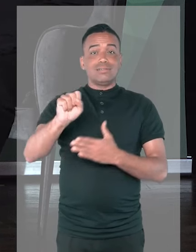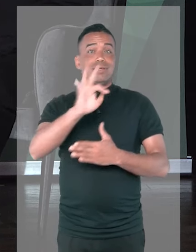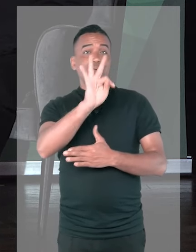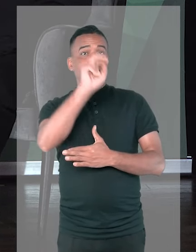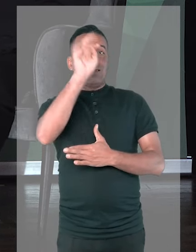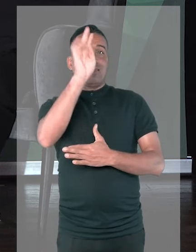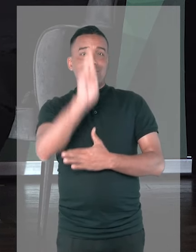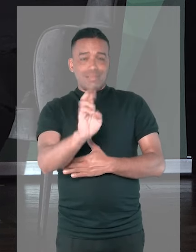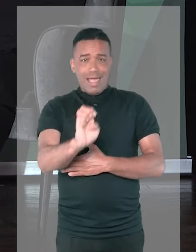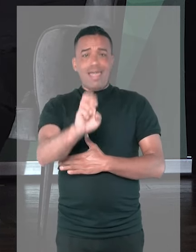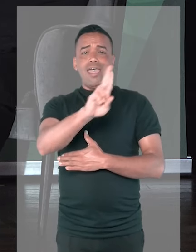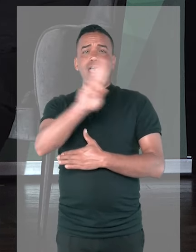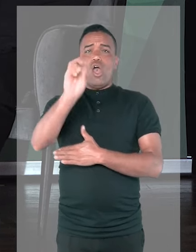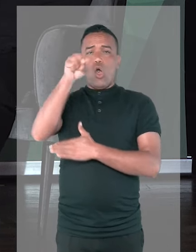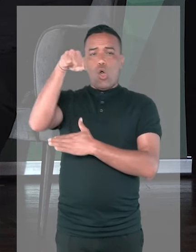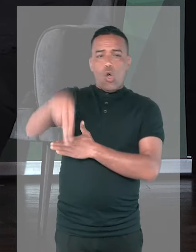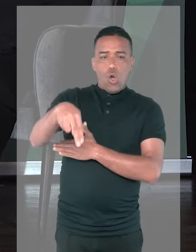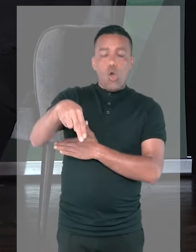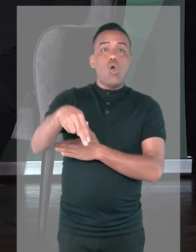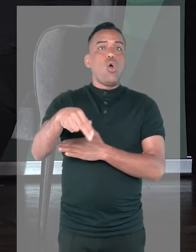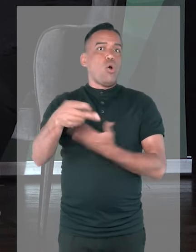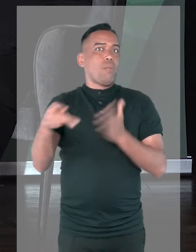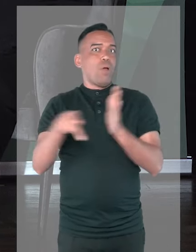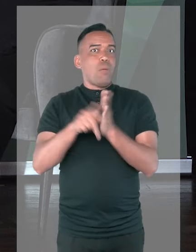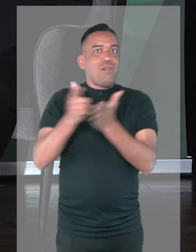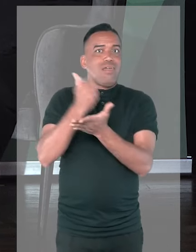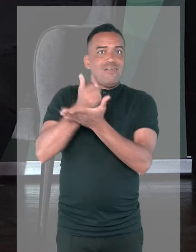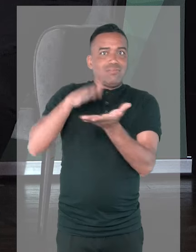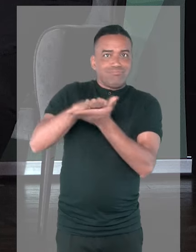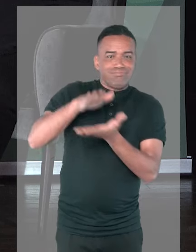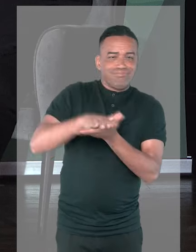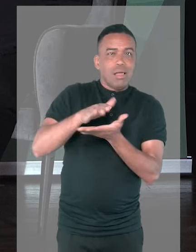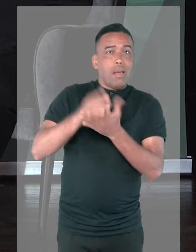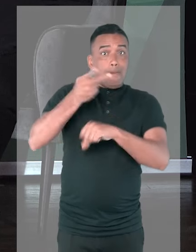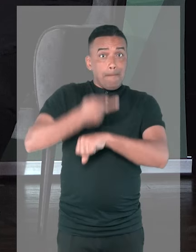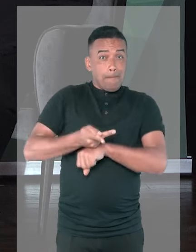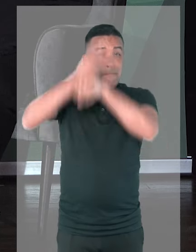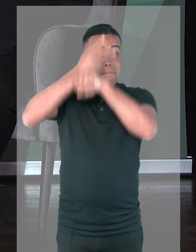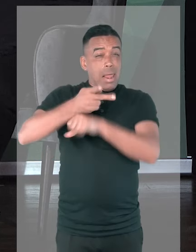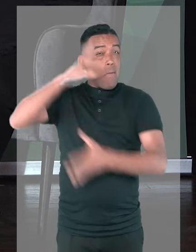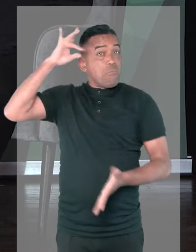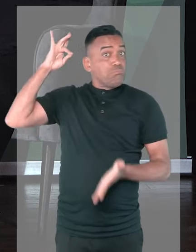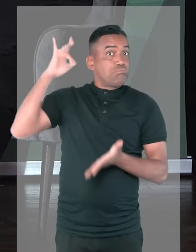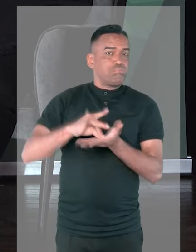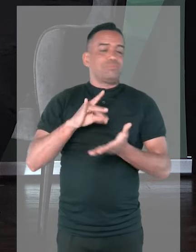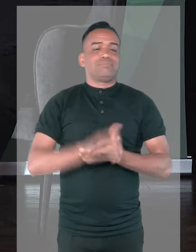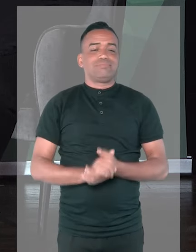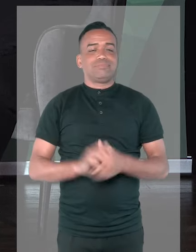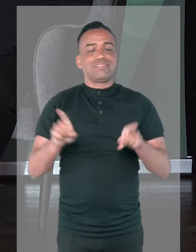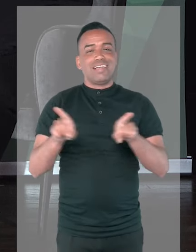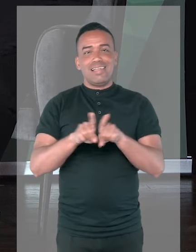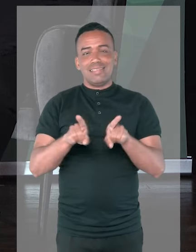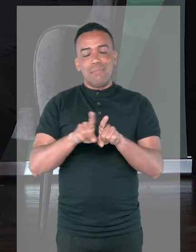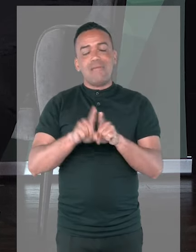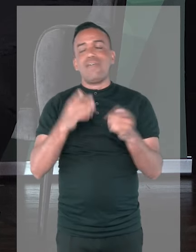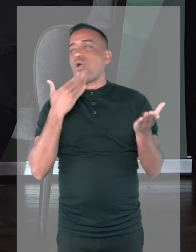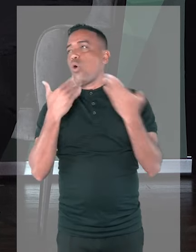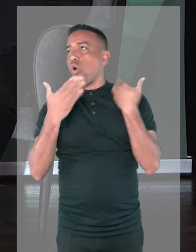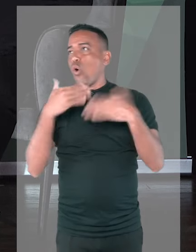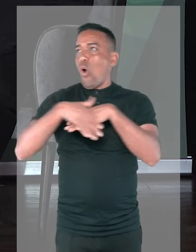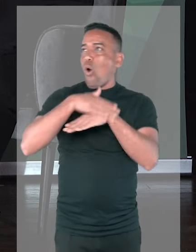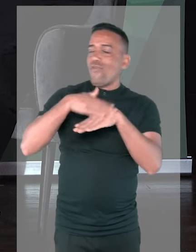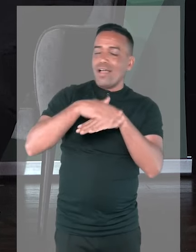que ganhou o Prêmio APCA, da última edição do Prêmio APCA, e veio aqui conversar com a gente